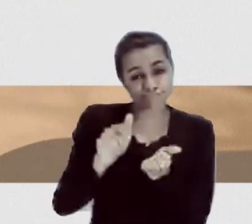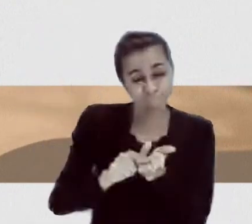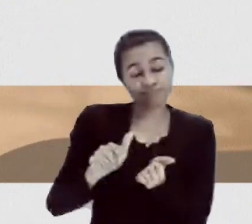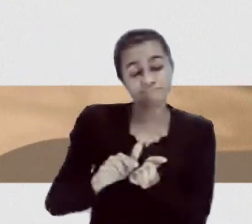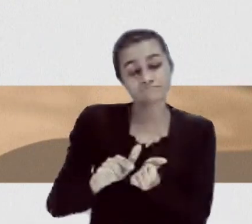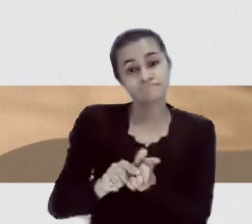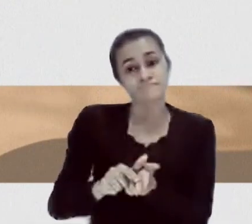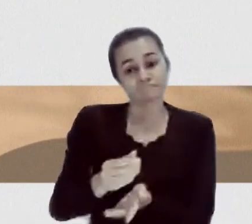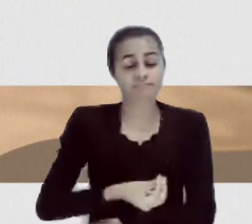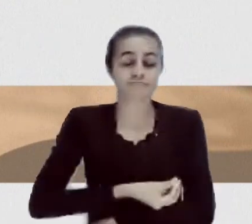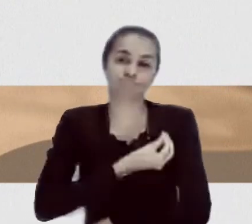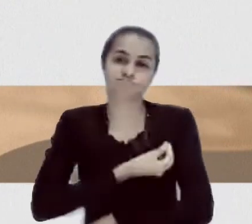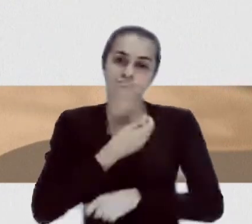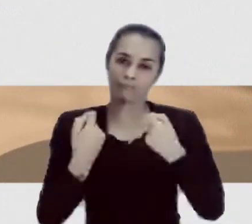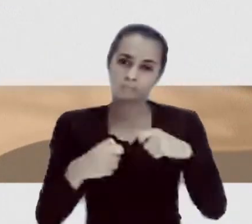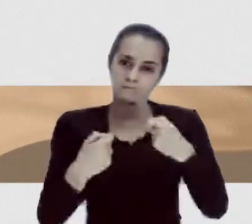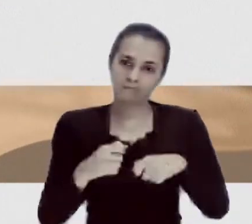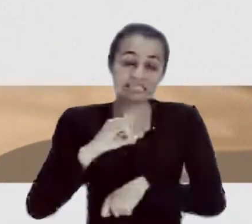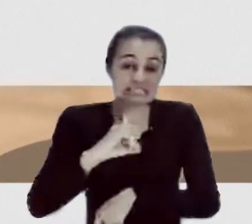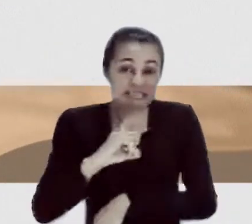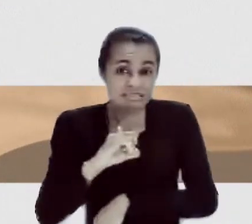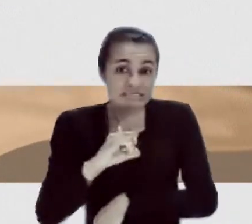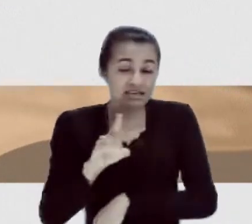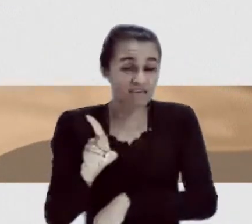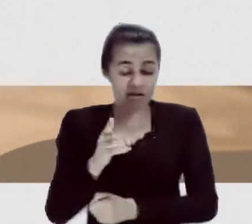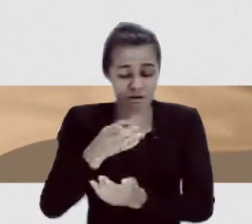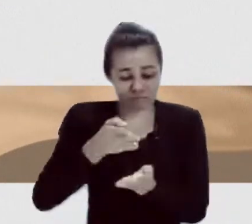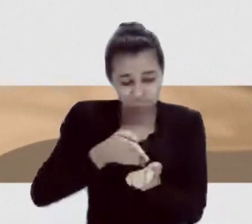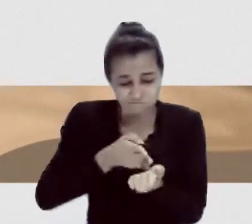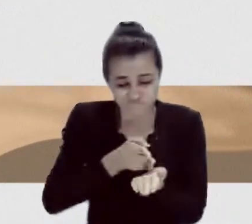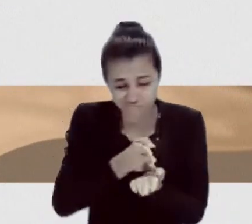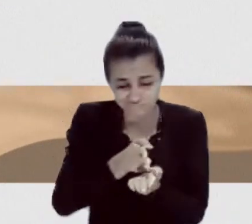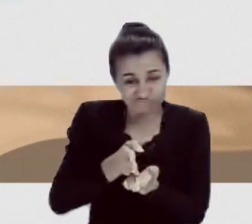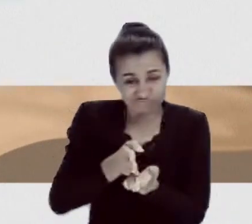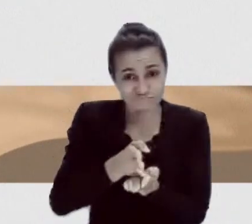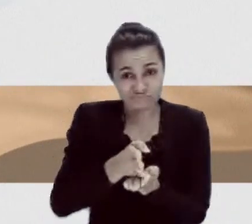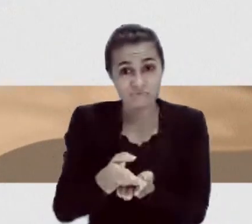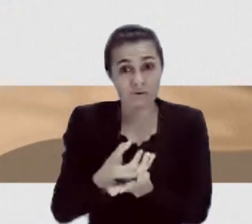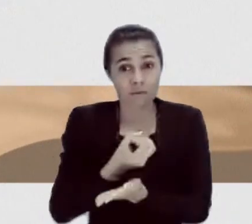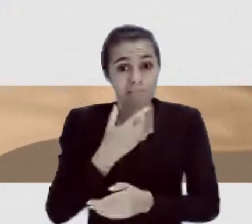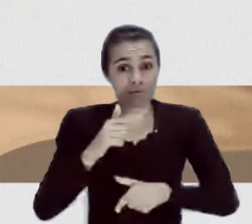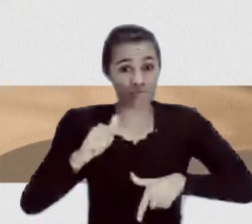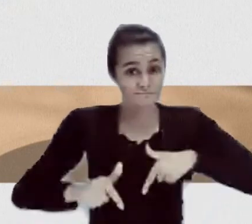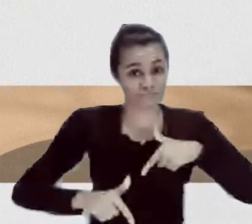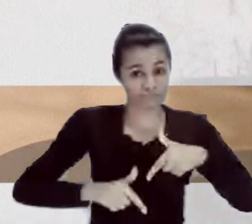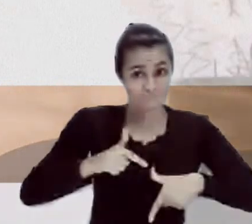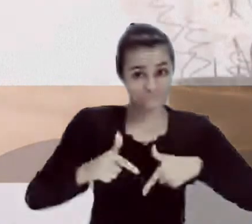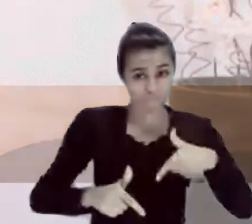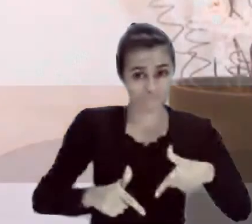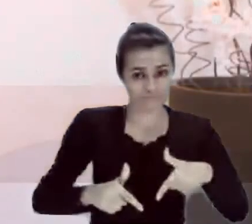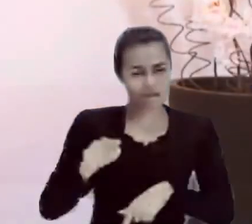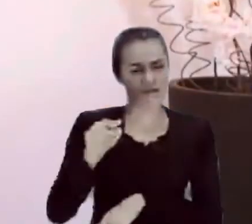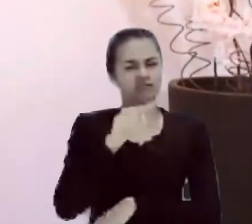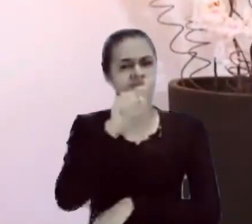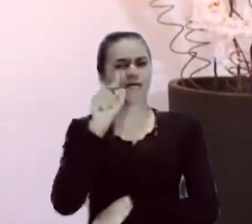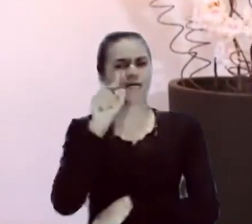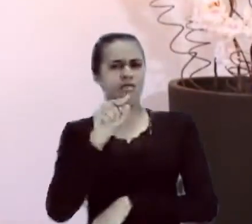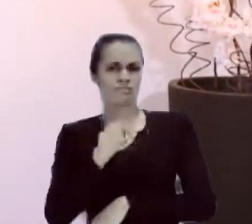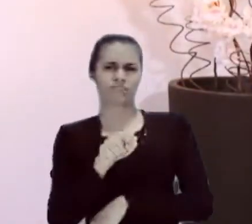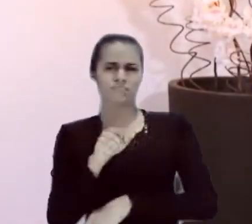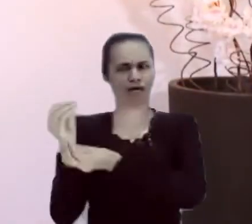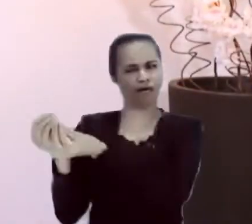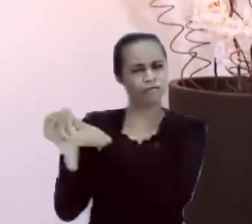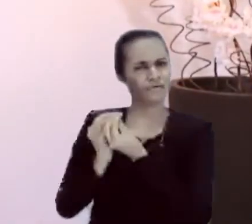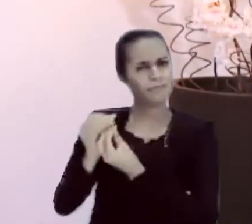não caminhar em boas obras, deve-se duvidar se ela recebeu a graça. Irmãos, esse